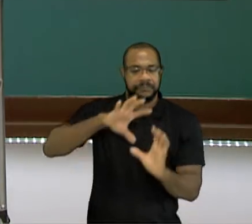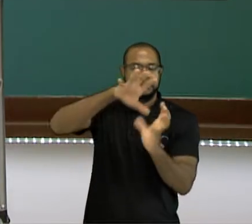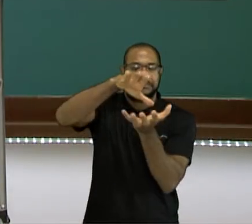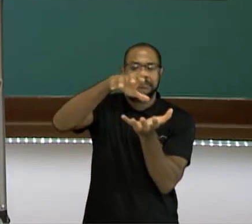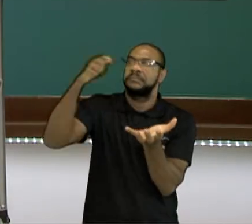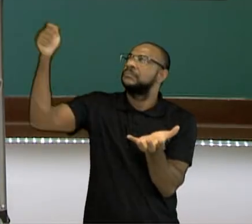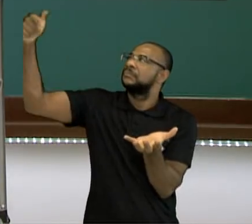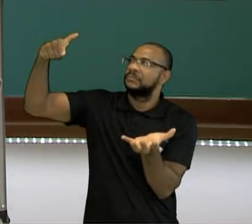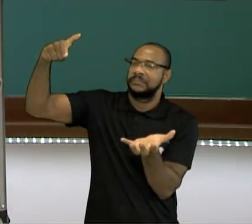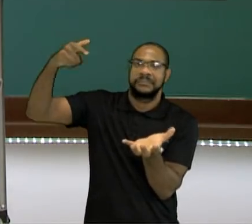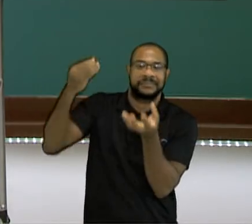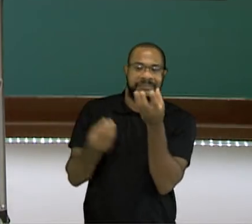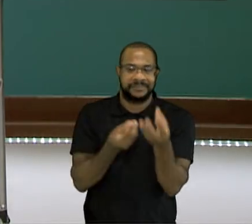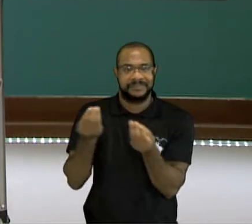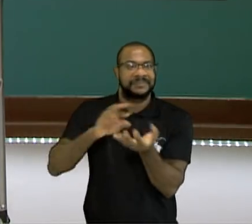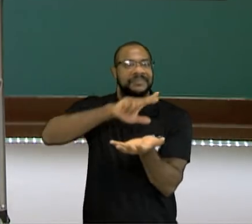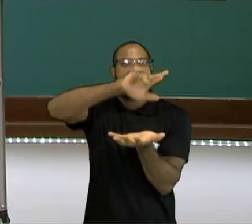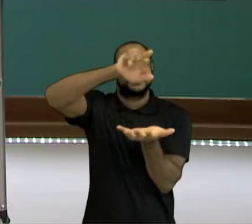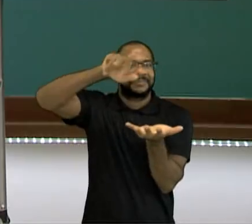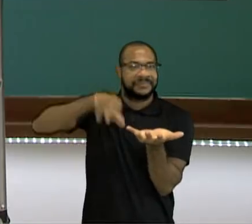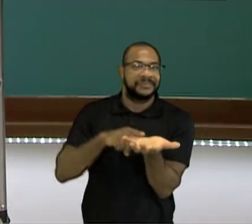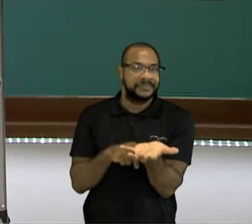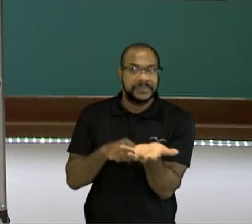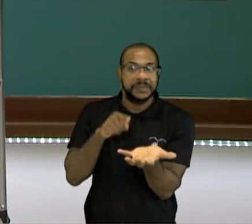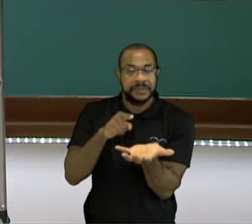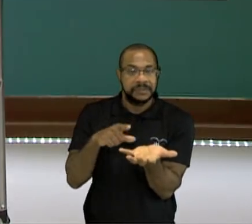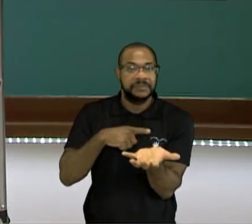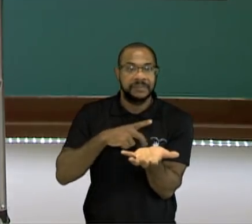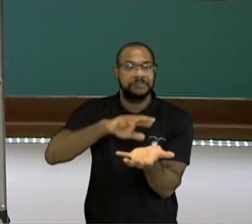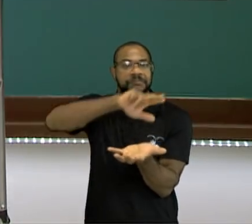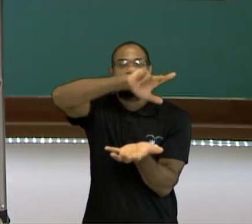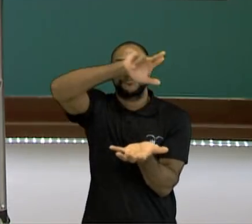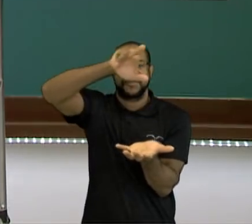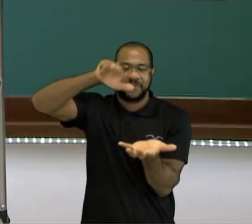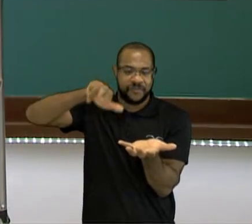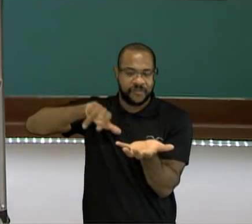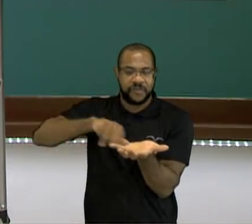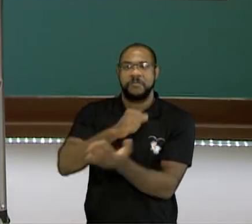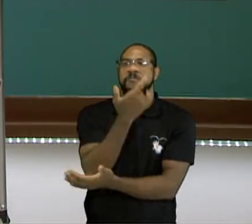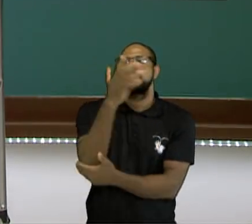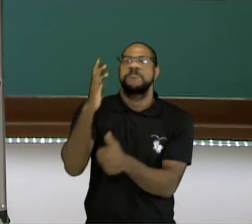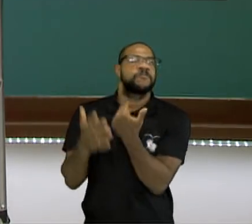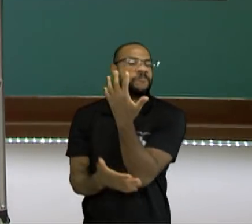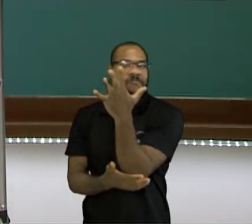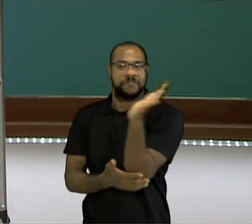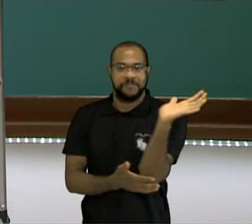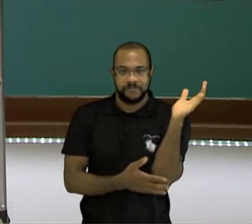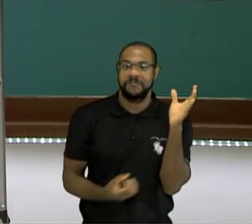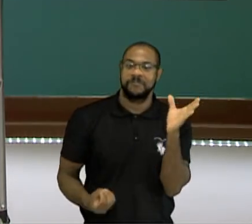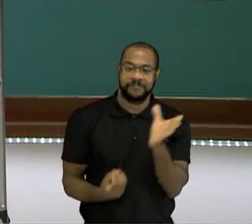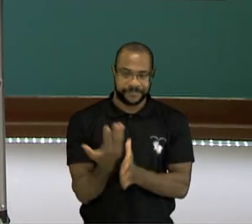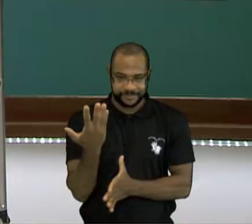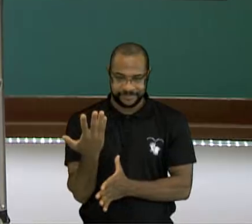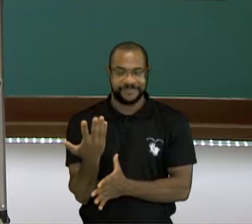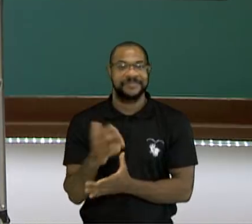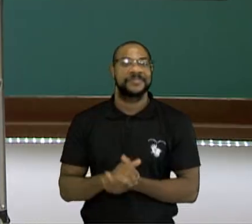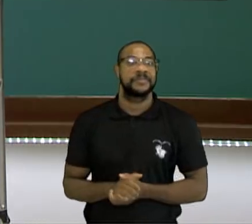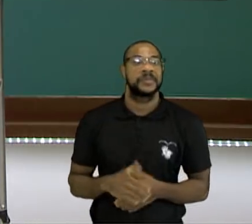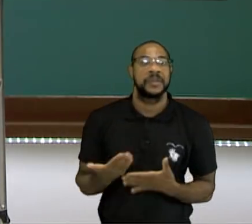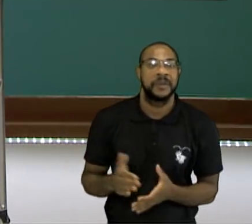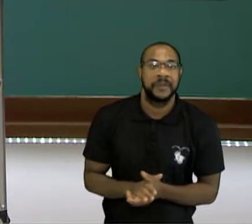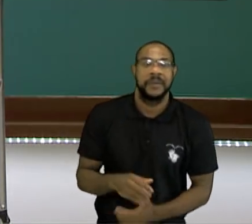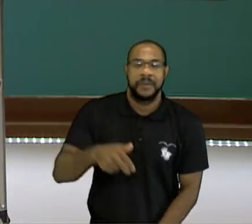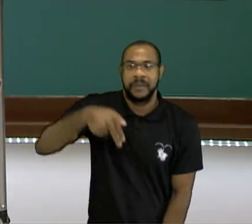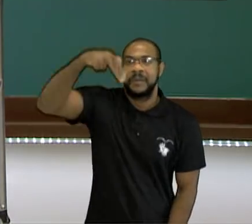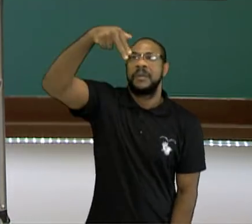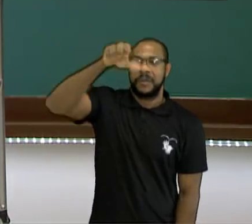Sol nos aquece. E é isso que vai dar a diversidade de paisagens do nosso planeta. É no sentido norte e sul